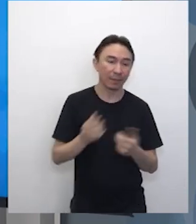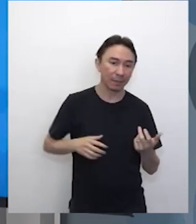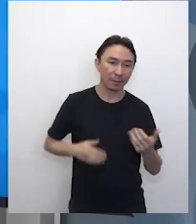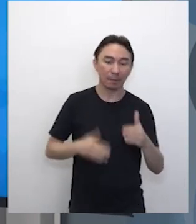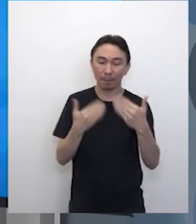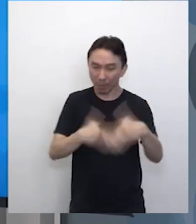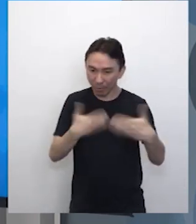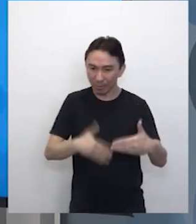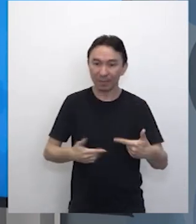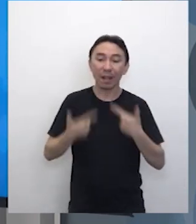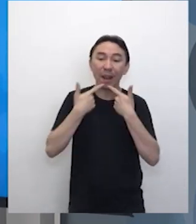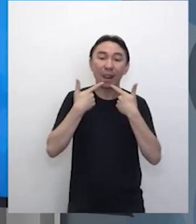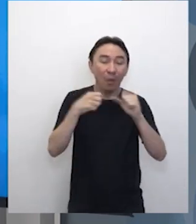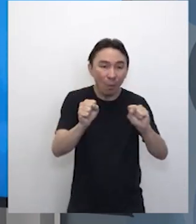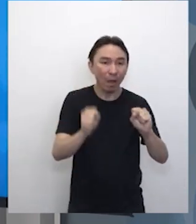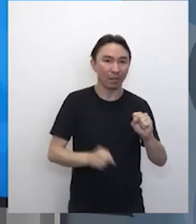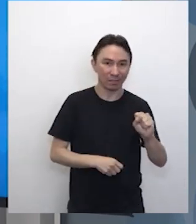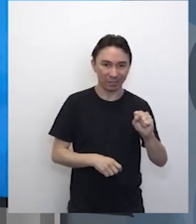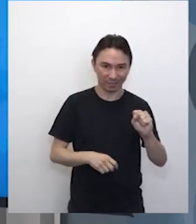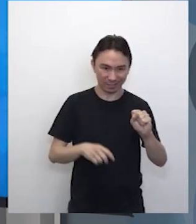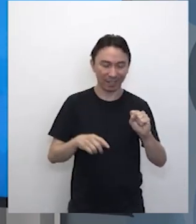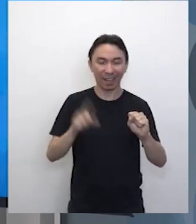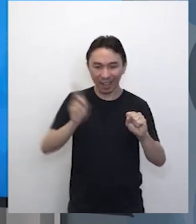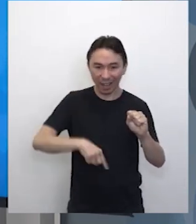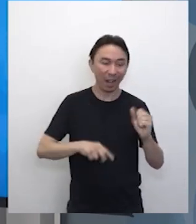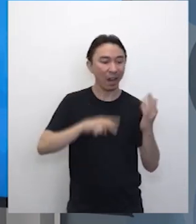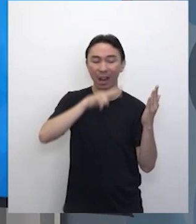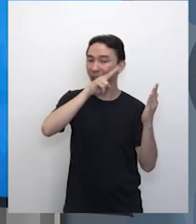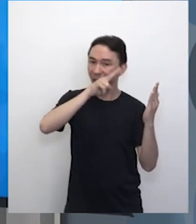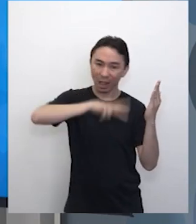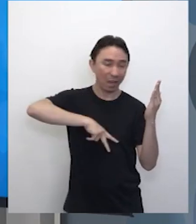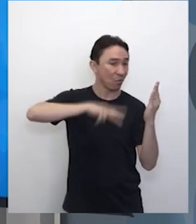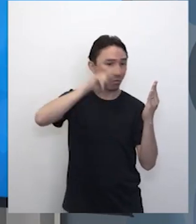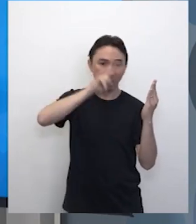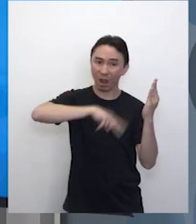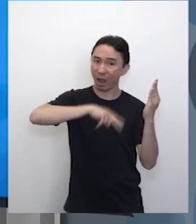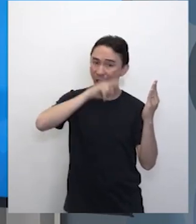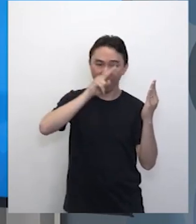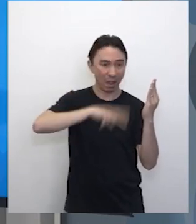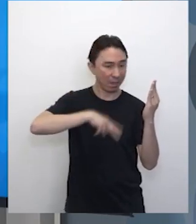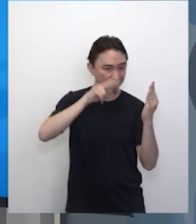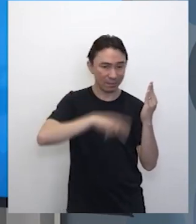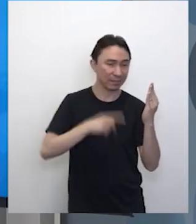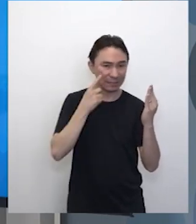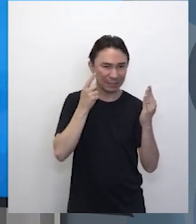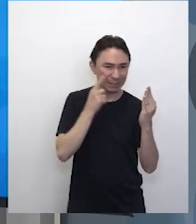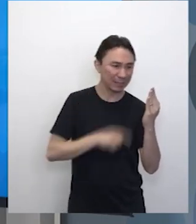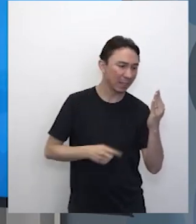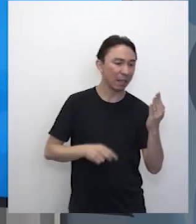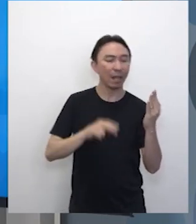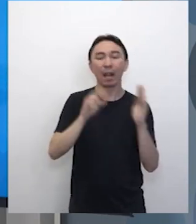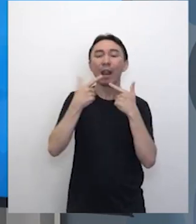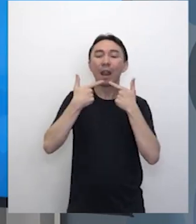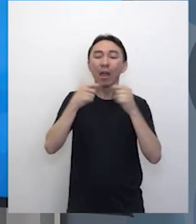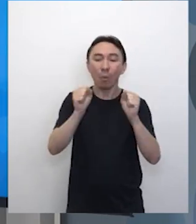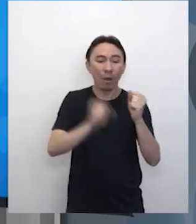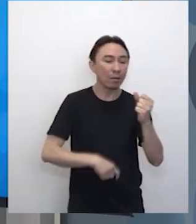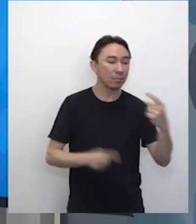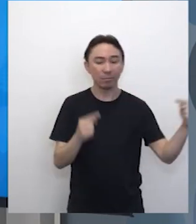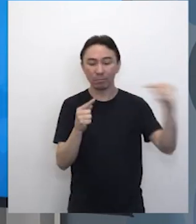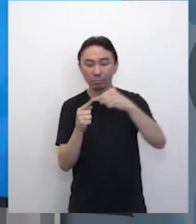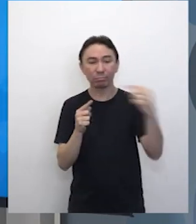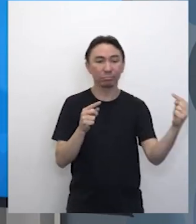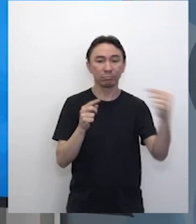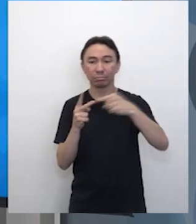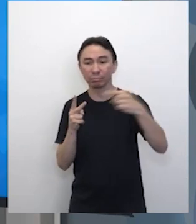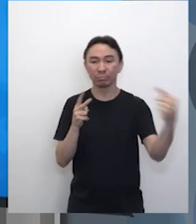linguagens e códigos do Enem é uma prova de leitura e saber quais são as funções da linguagem te ajudará e muito a entender